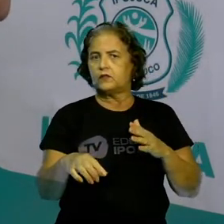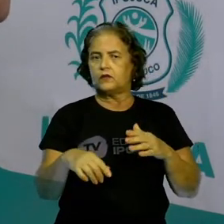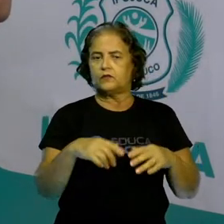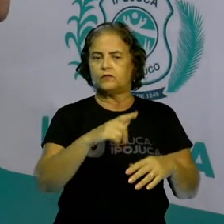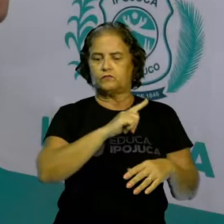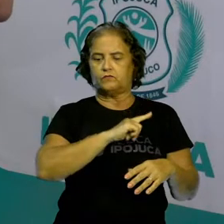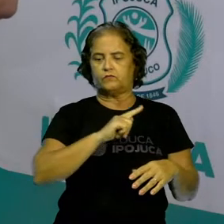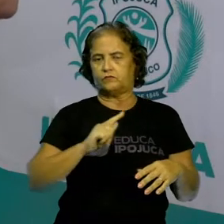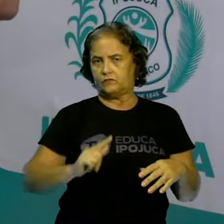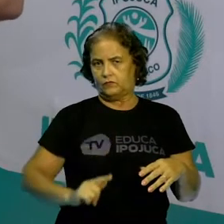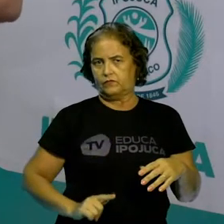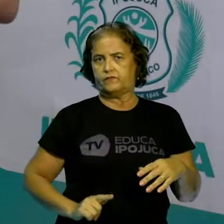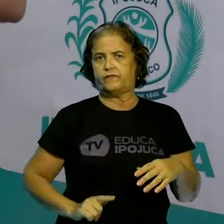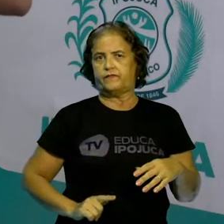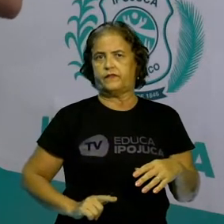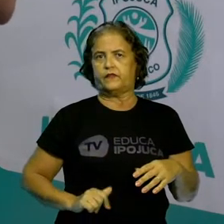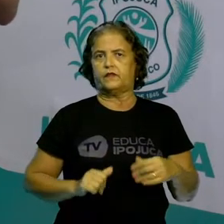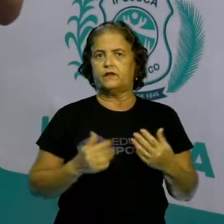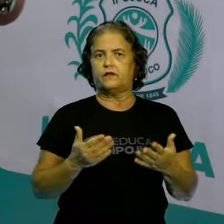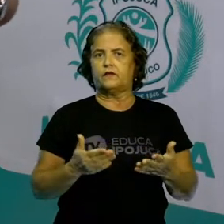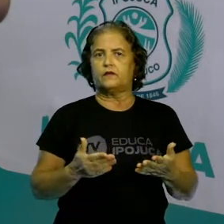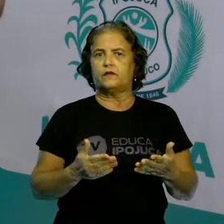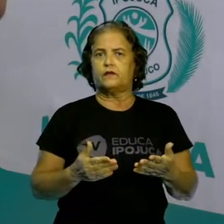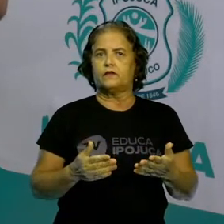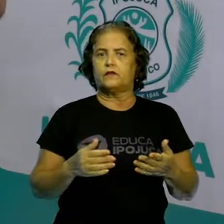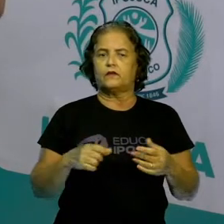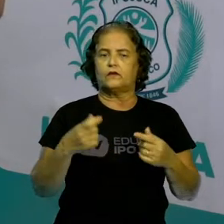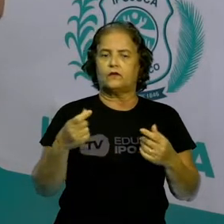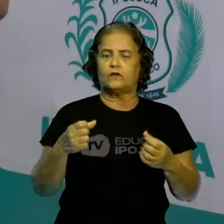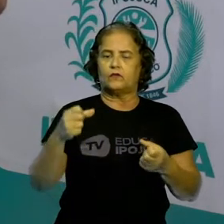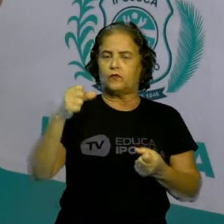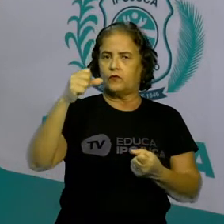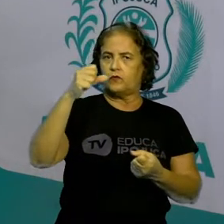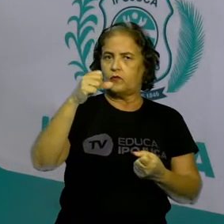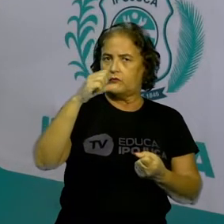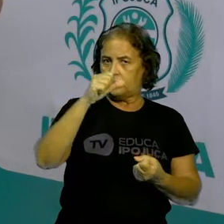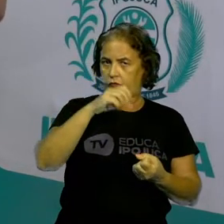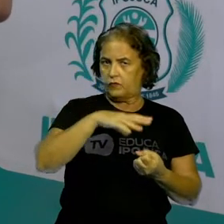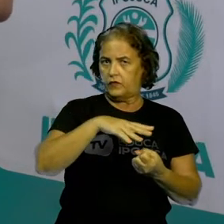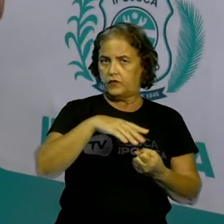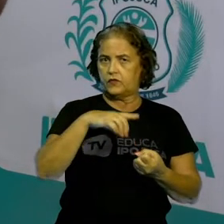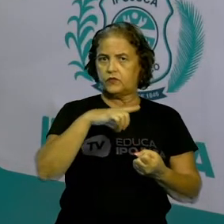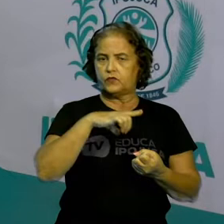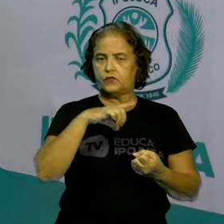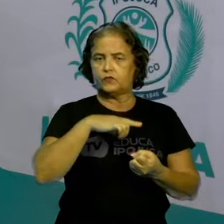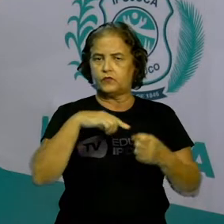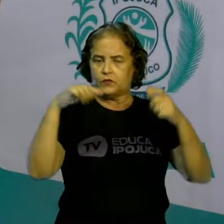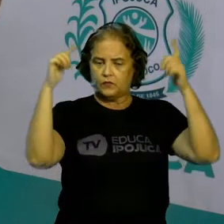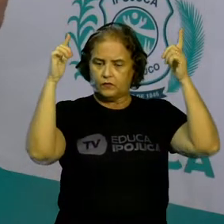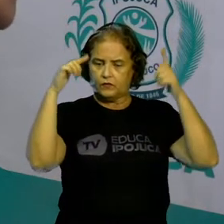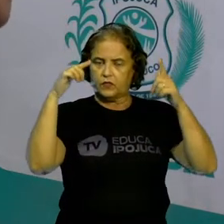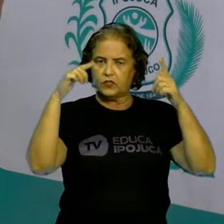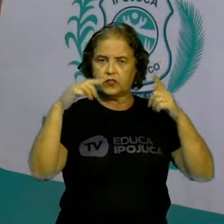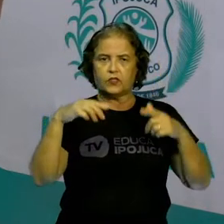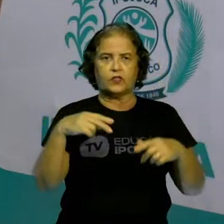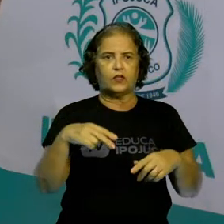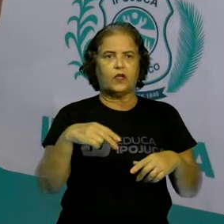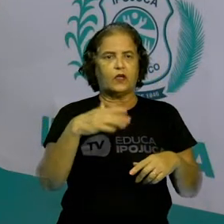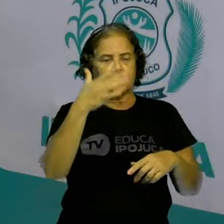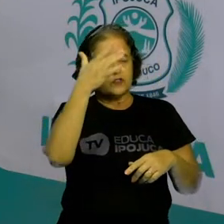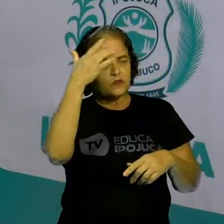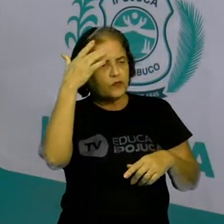o período ali que do iluminismo, né, muitas monarquias tinham reis que não permitiam que as pessoas